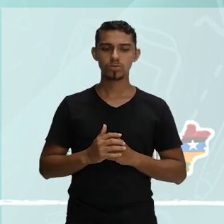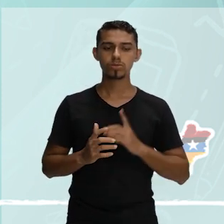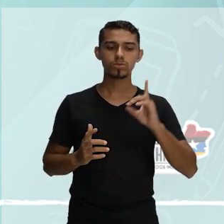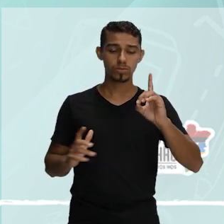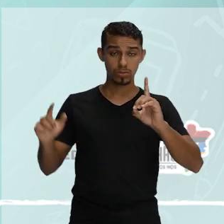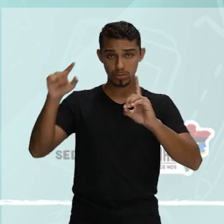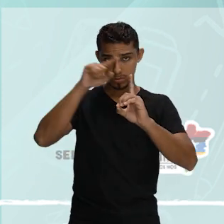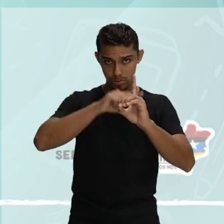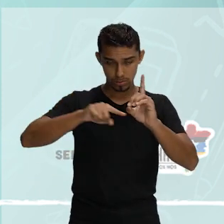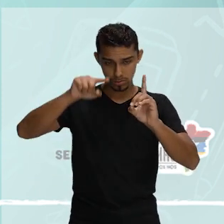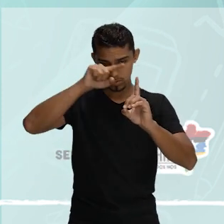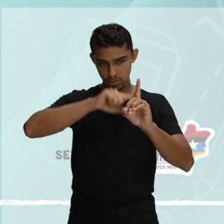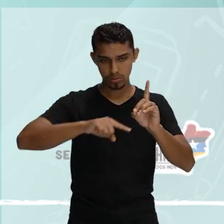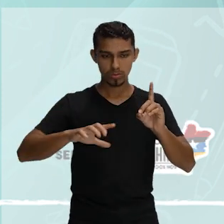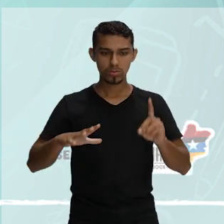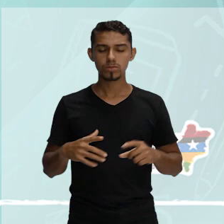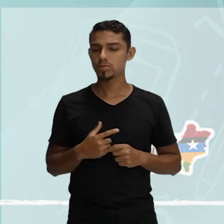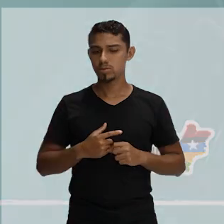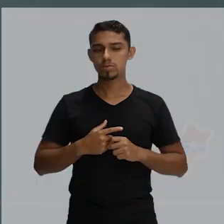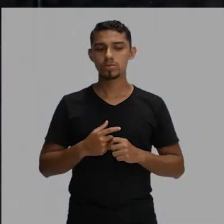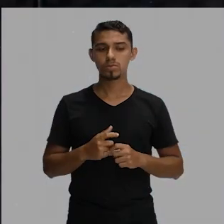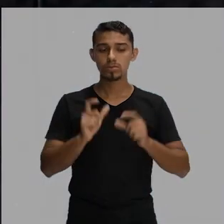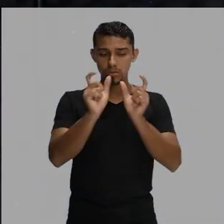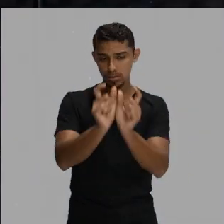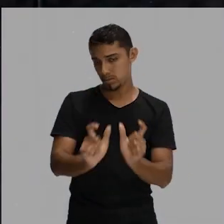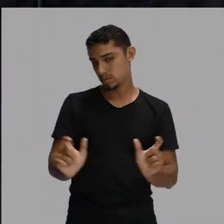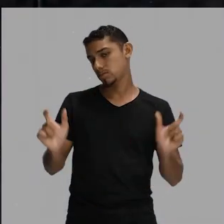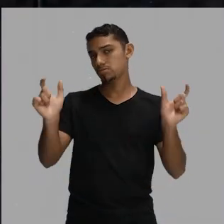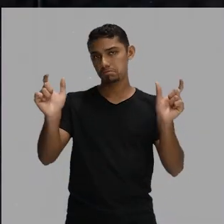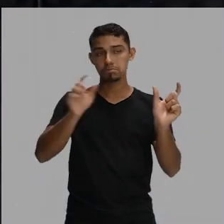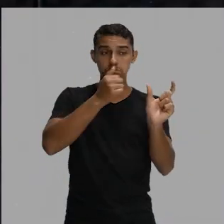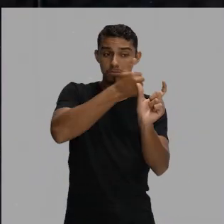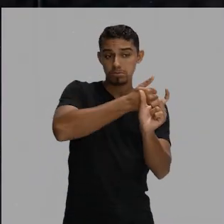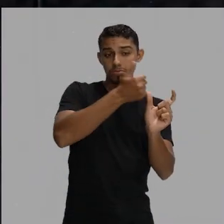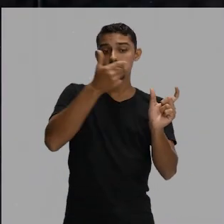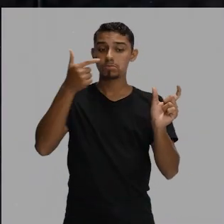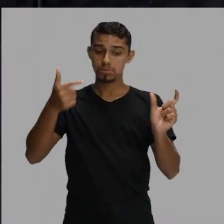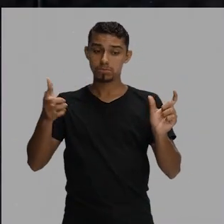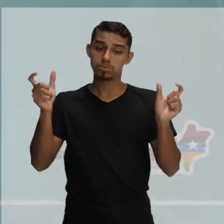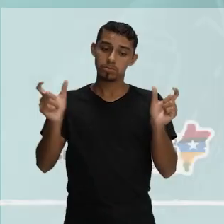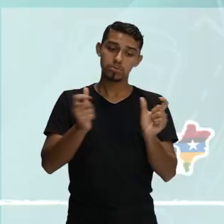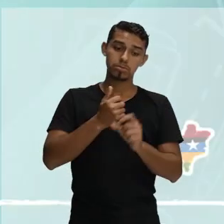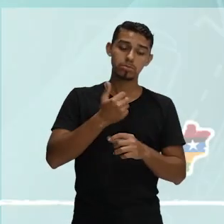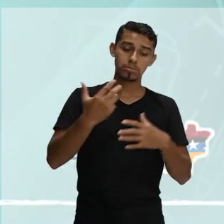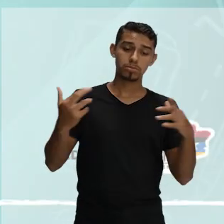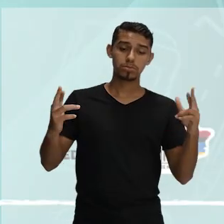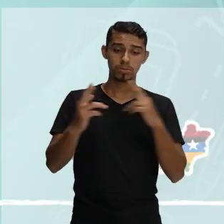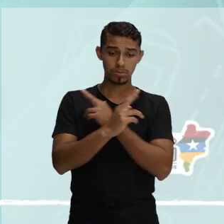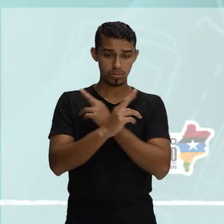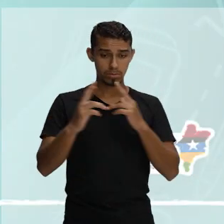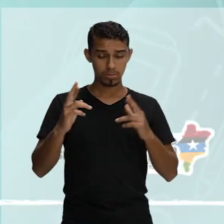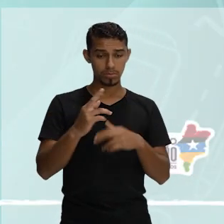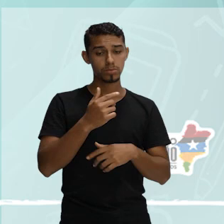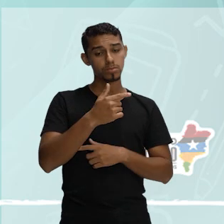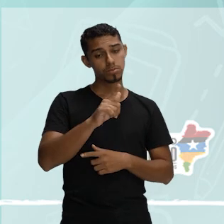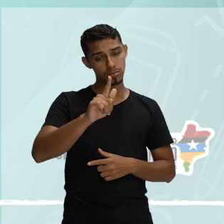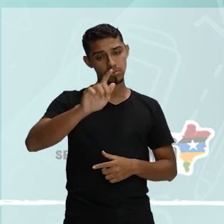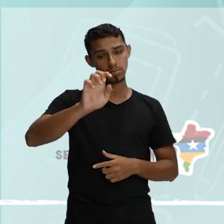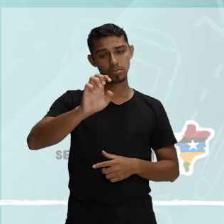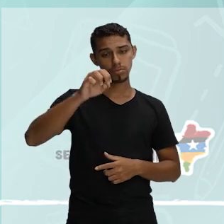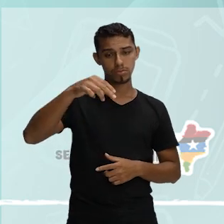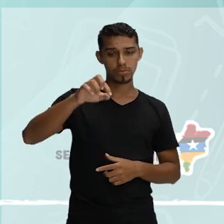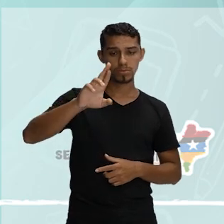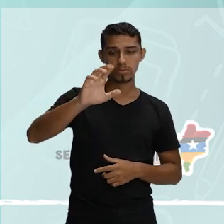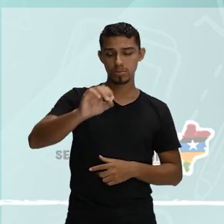letra D, por que ela está errada? Ela diz o seguinte: ambos os nomes relativos ao gênero e